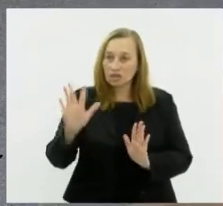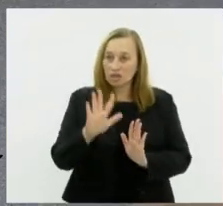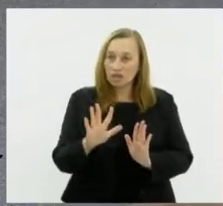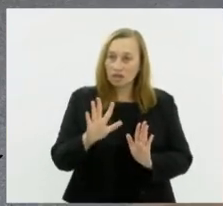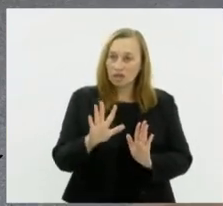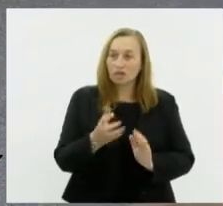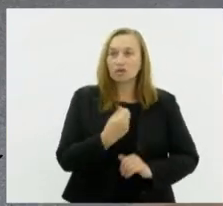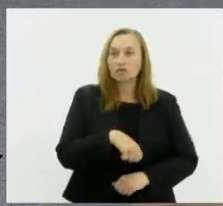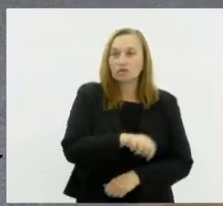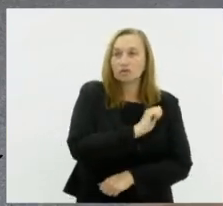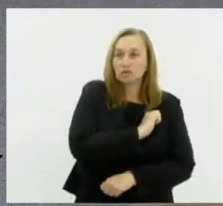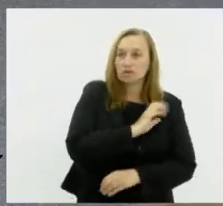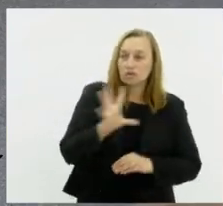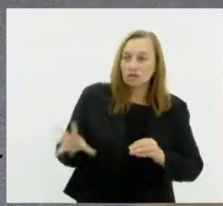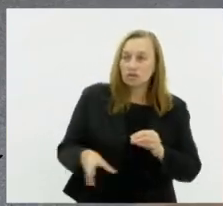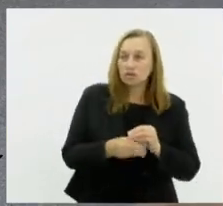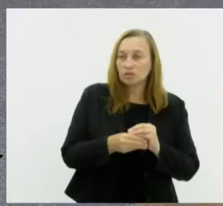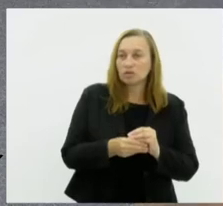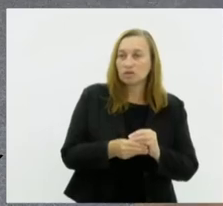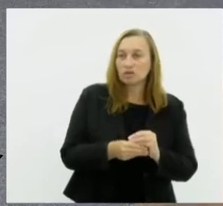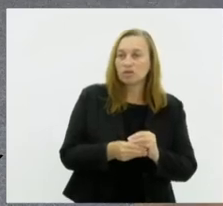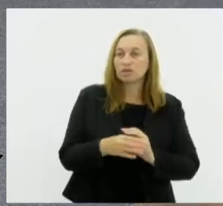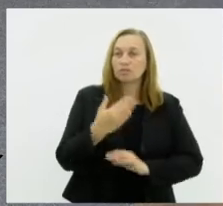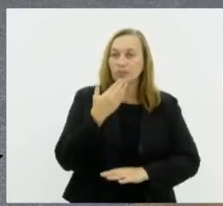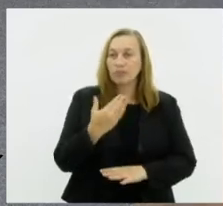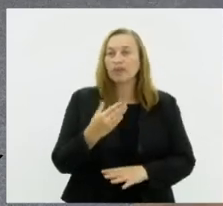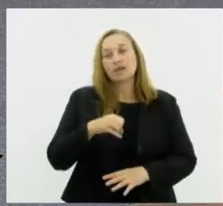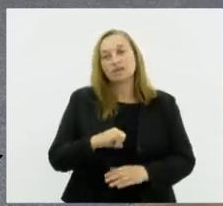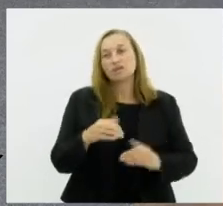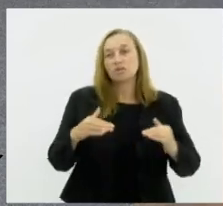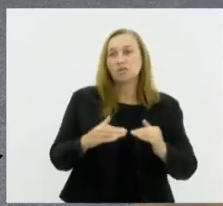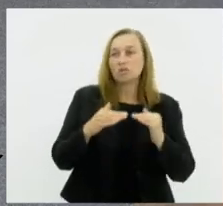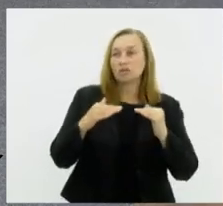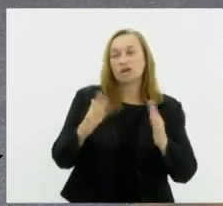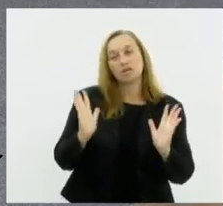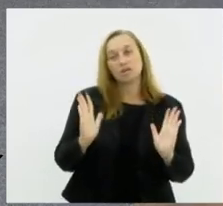para introduzir essa disposição. Então, se Vossa Excelência concordar,